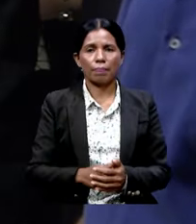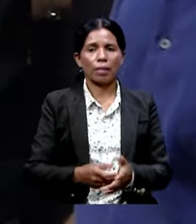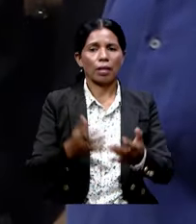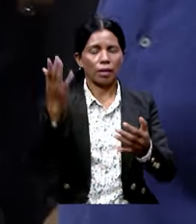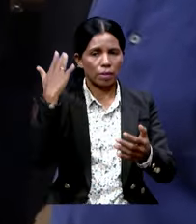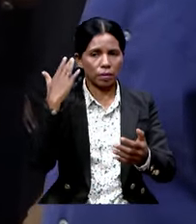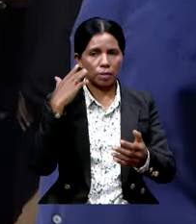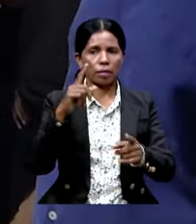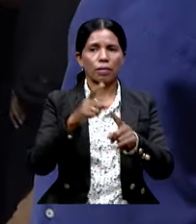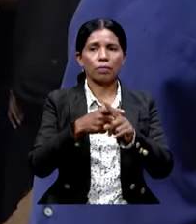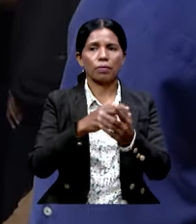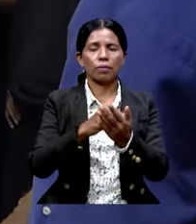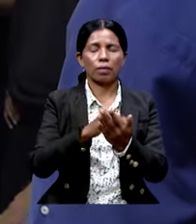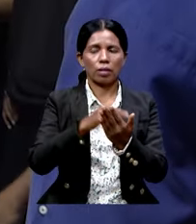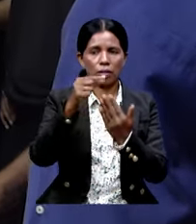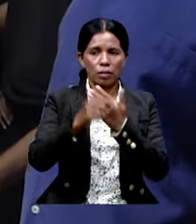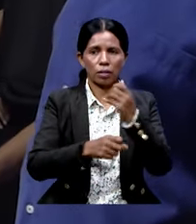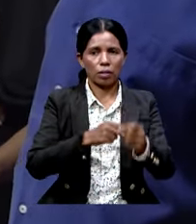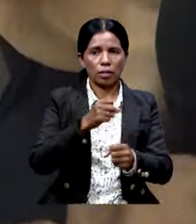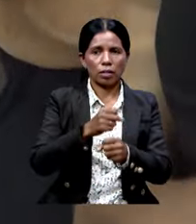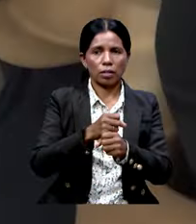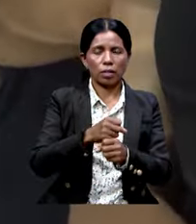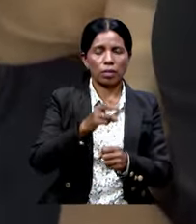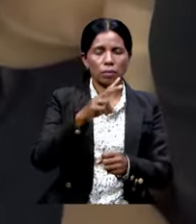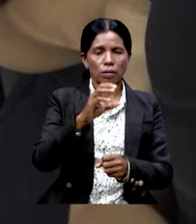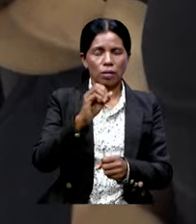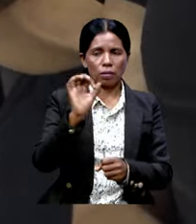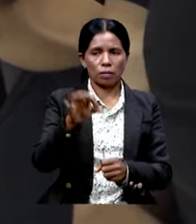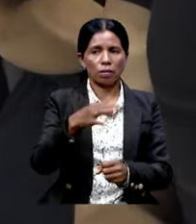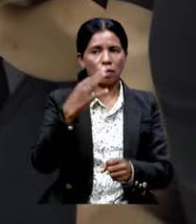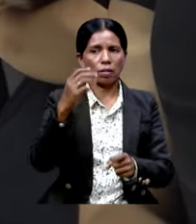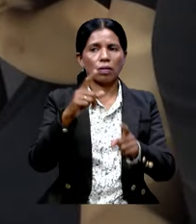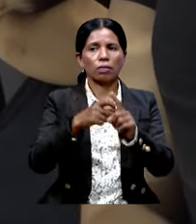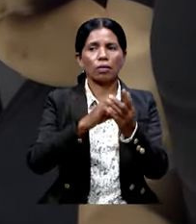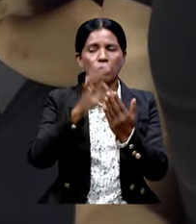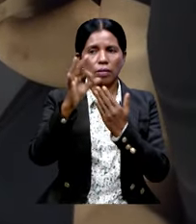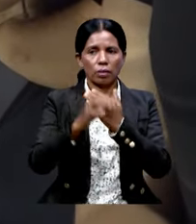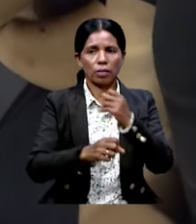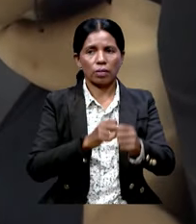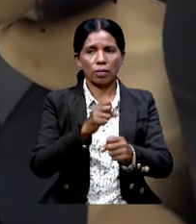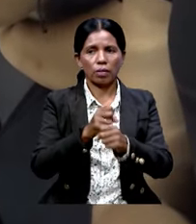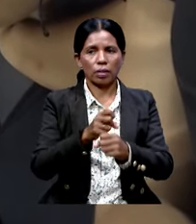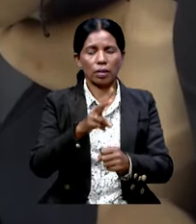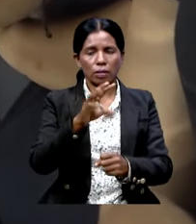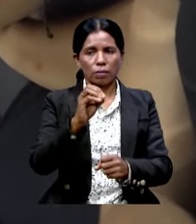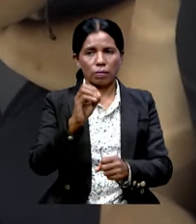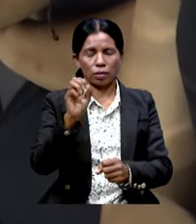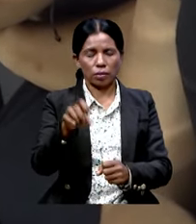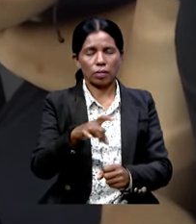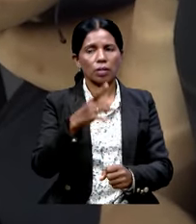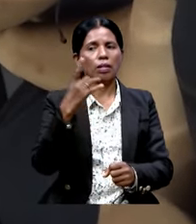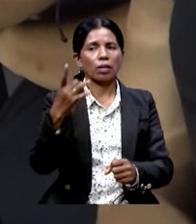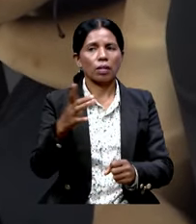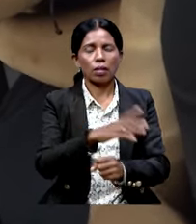iha fulan Agosto tinan rihun rua sanulu resin rua to fulan Fevereiro tinan rihun rua sanulu resin lima ni